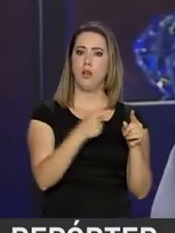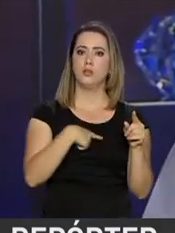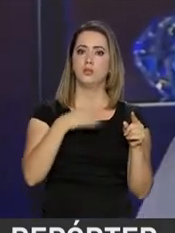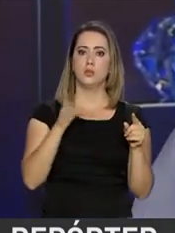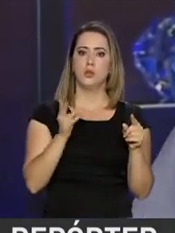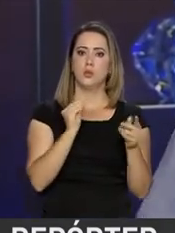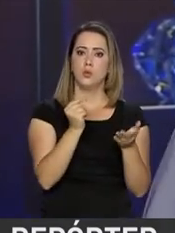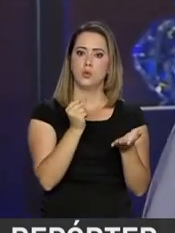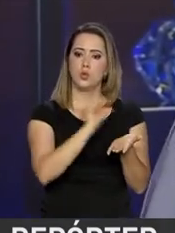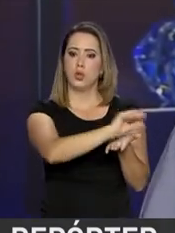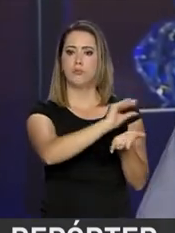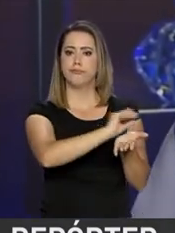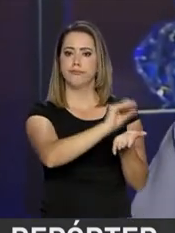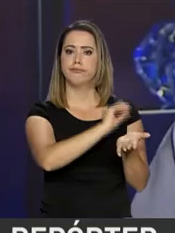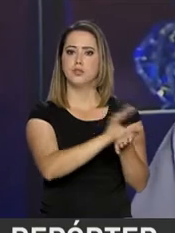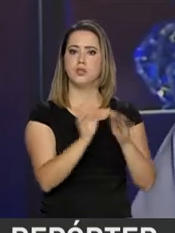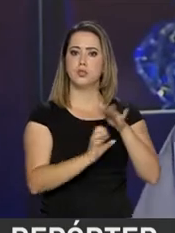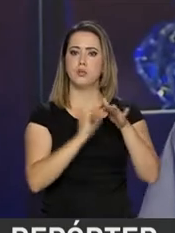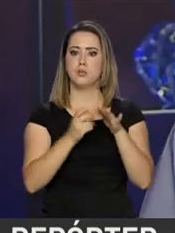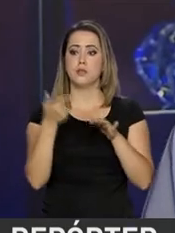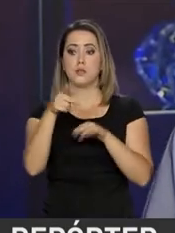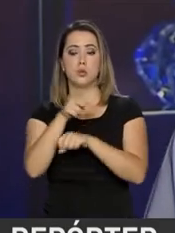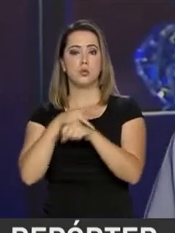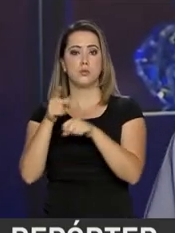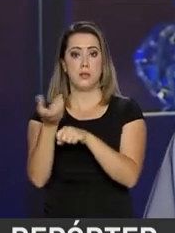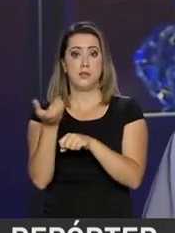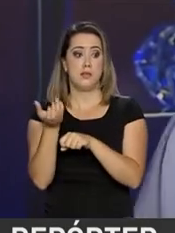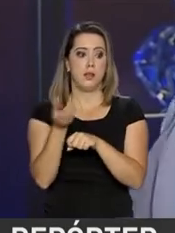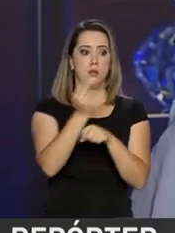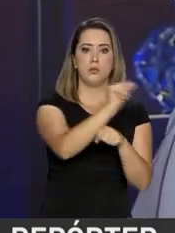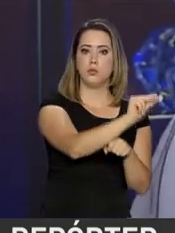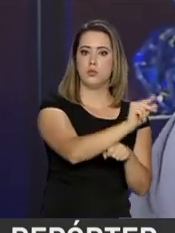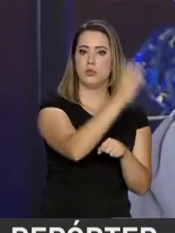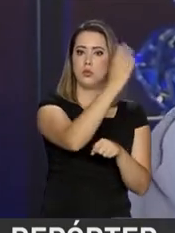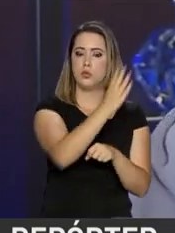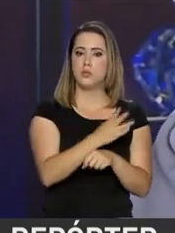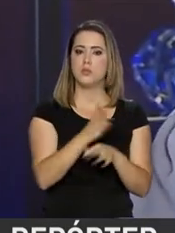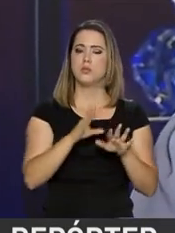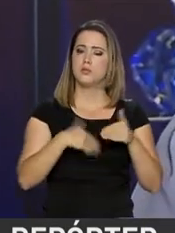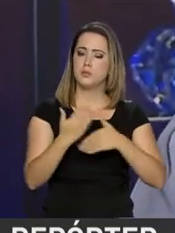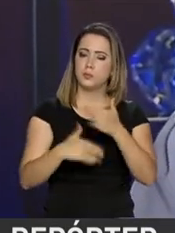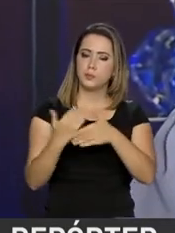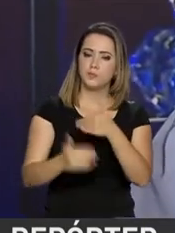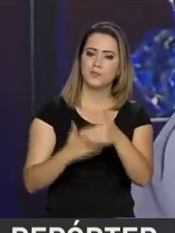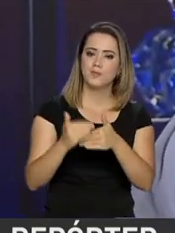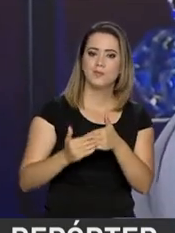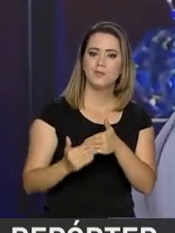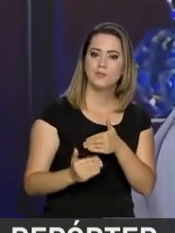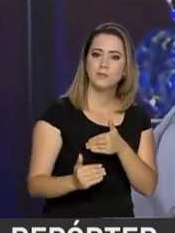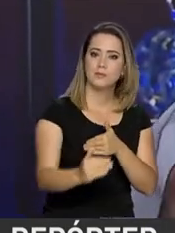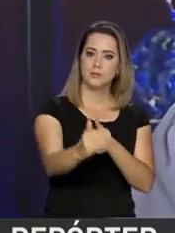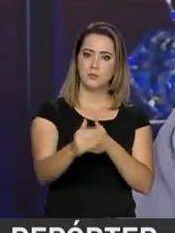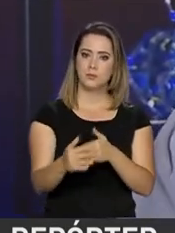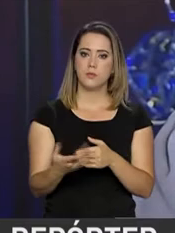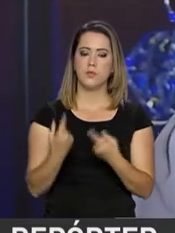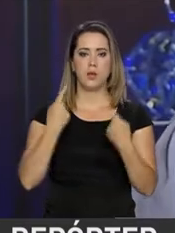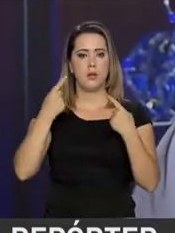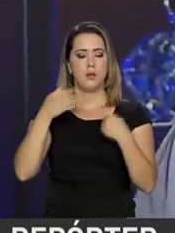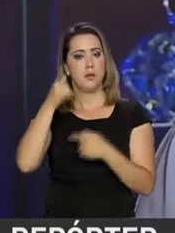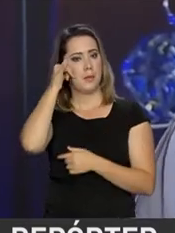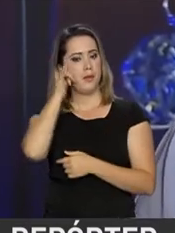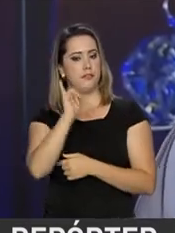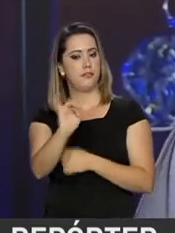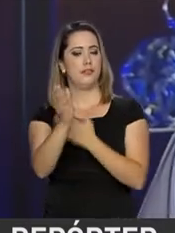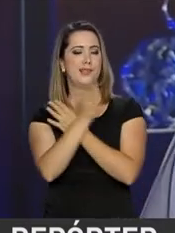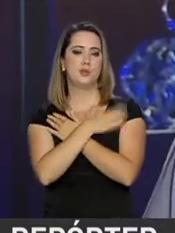de todos estes empresários estrangeiros que querem investir o brasil portanto dando sequência ao combate ao